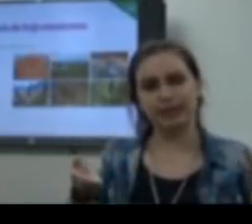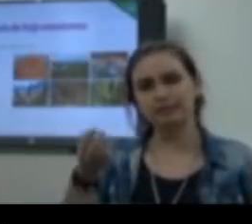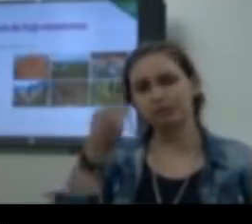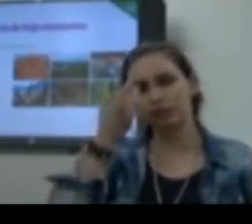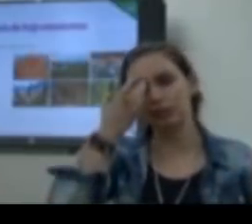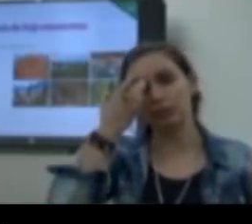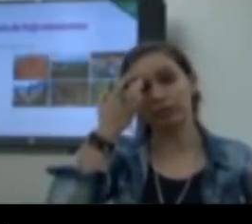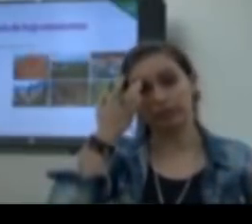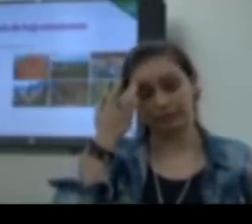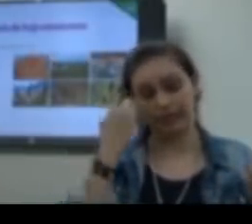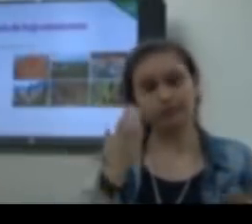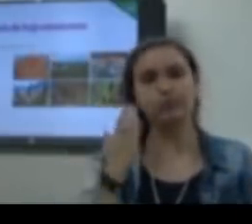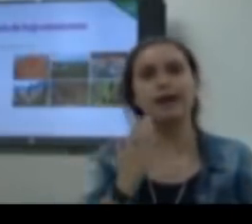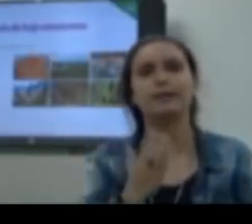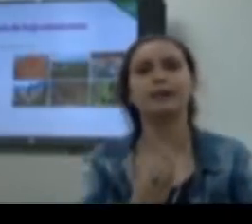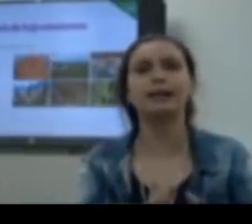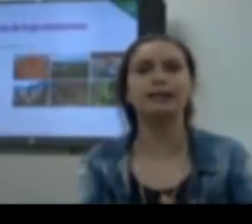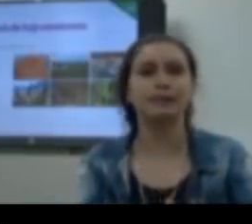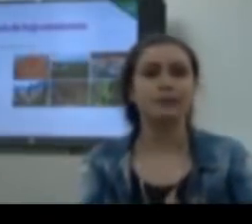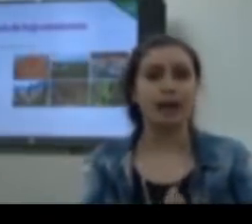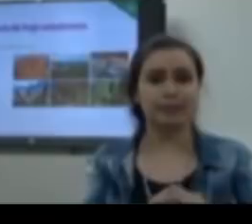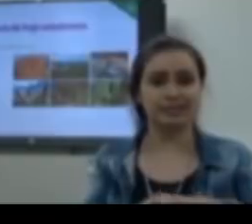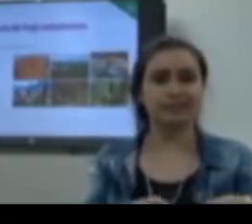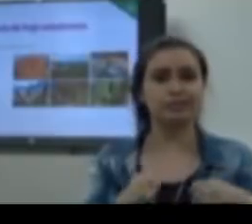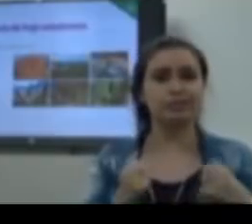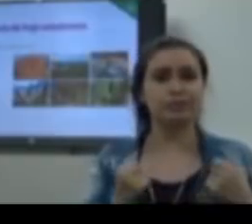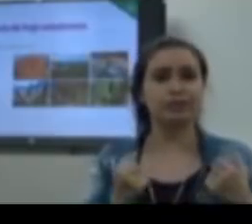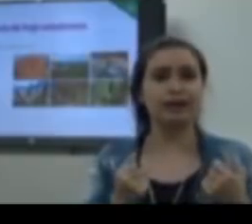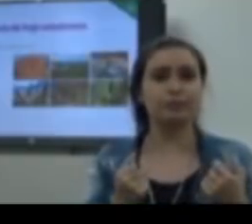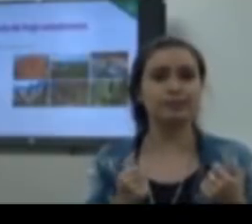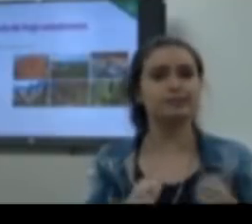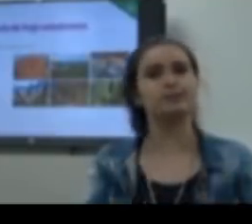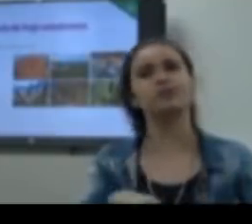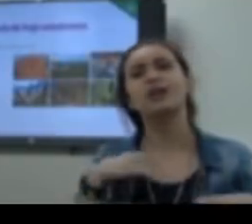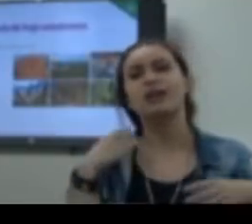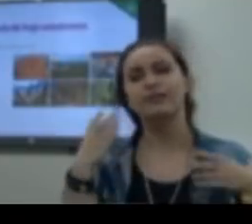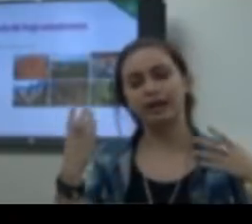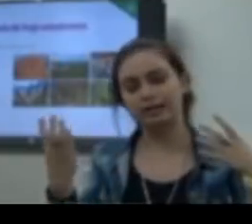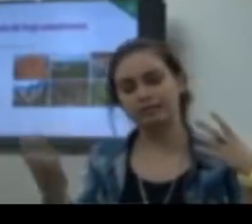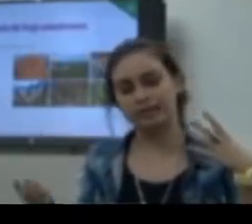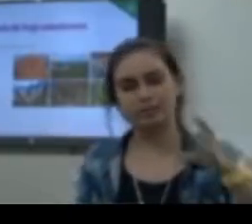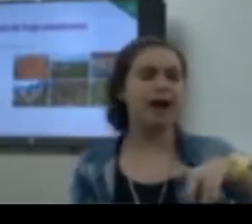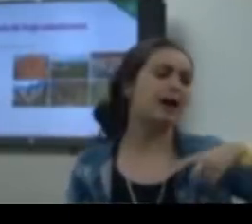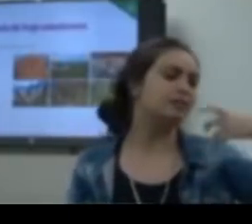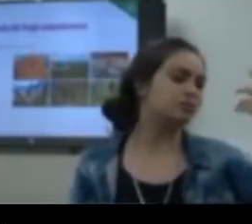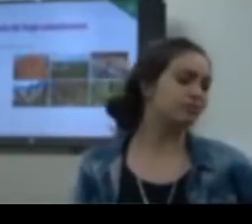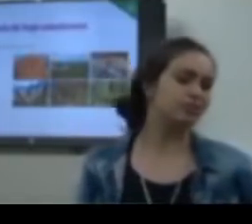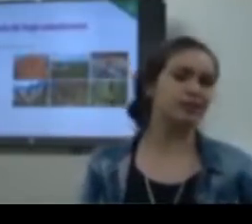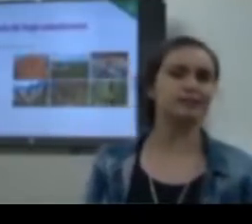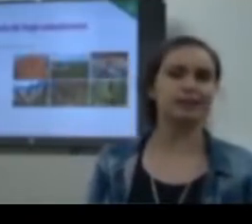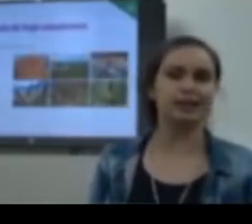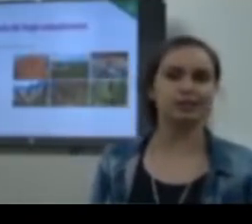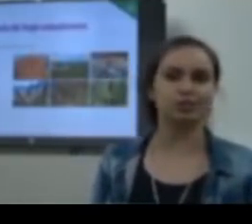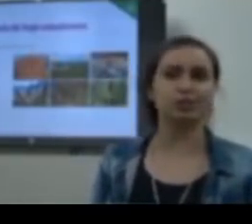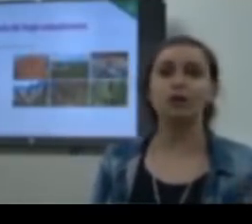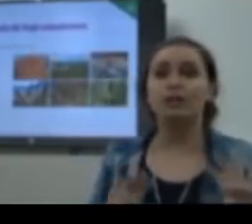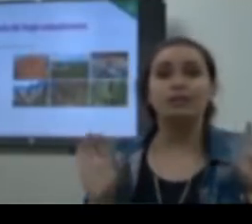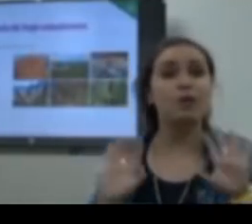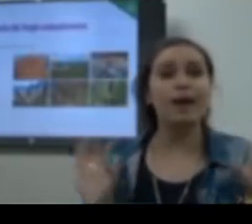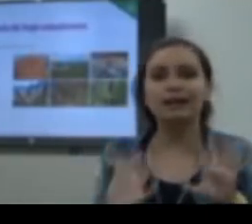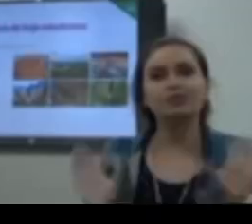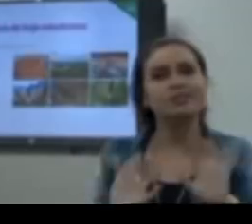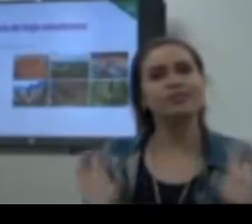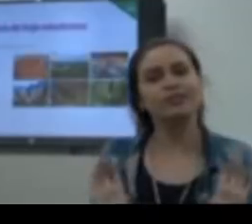quando você pensa no domínio morfoclimático, é lembrar que, apesar da gente ter focado bastante em falar dos animais, dos vegetais daquela